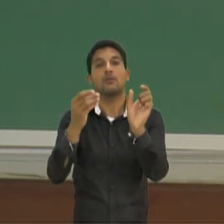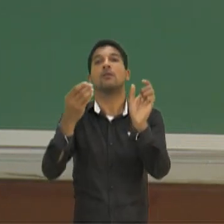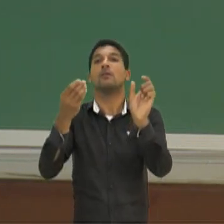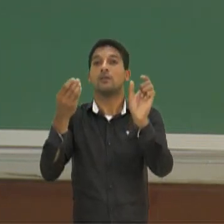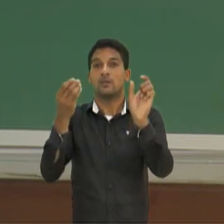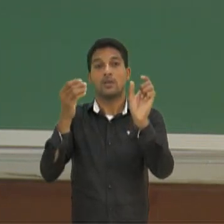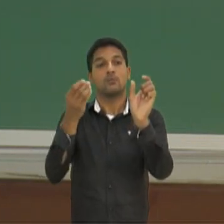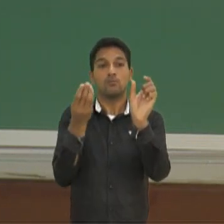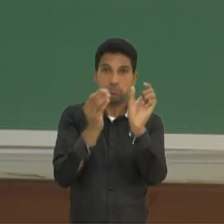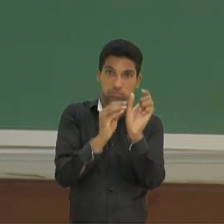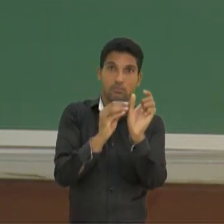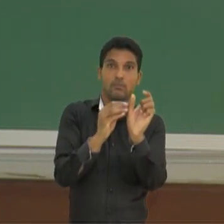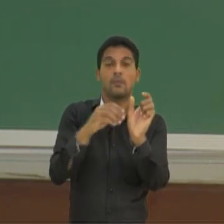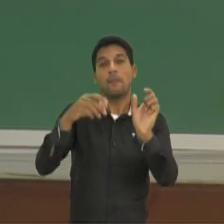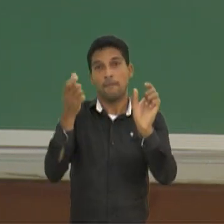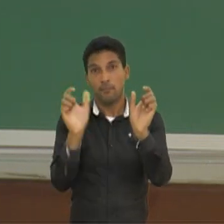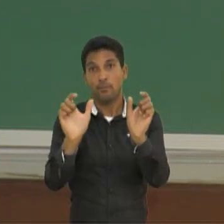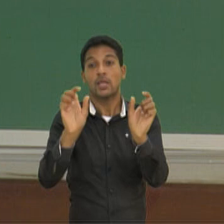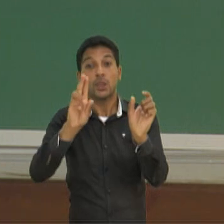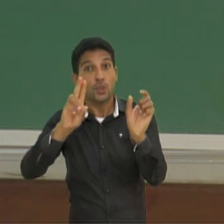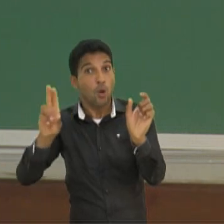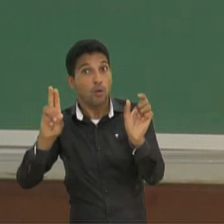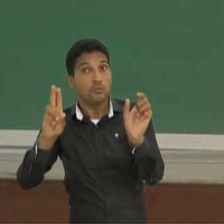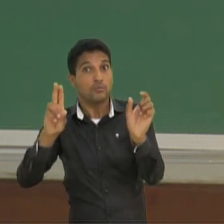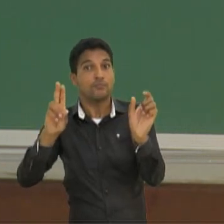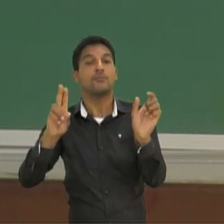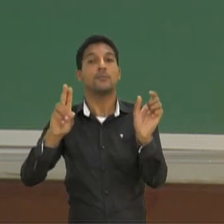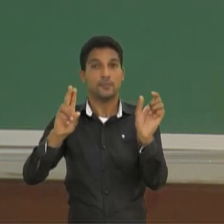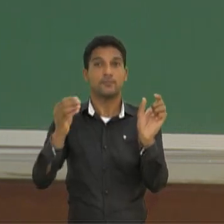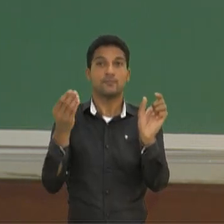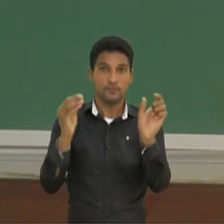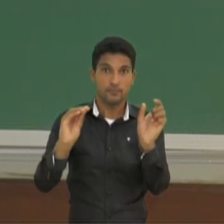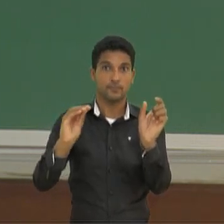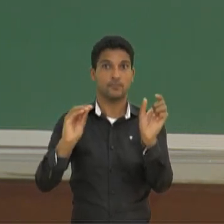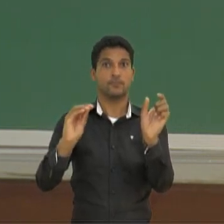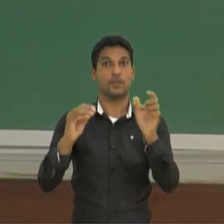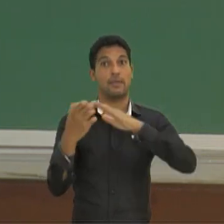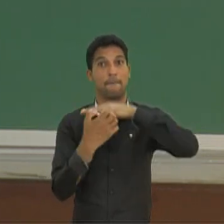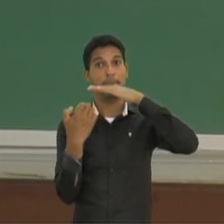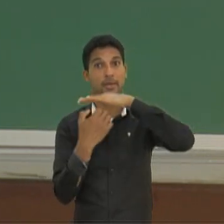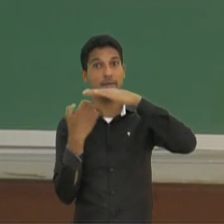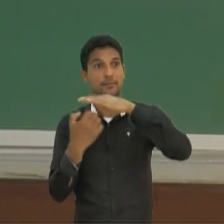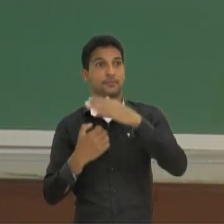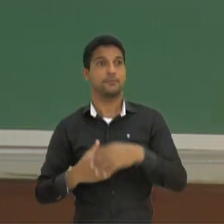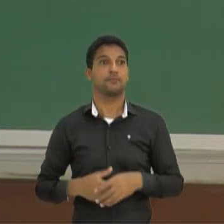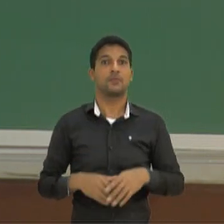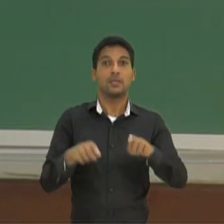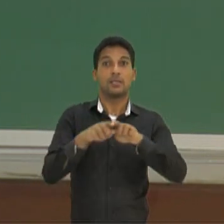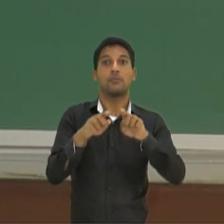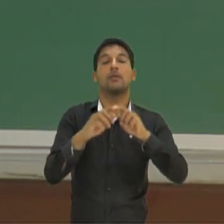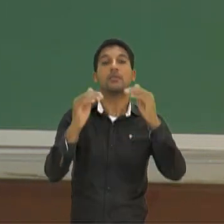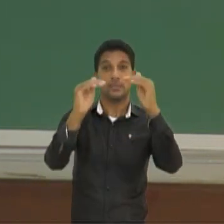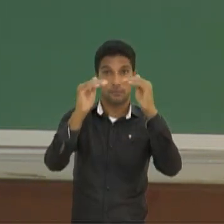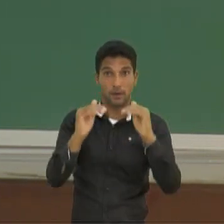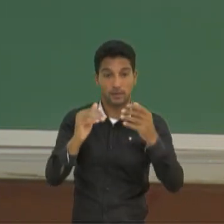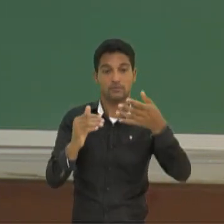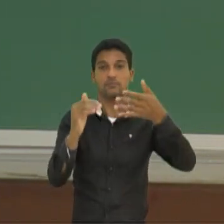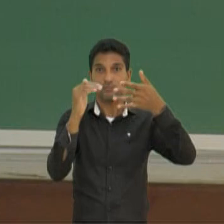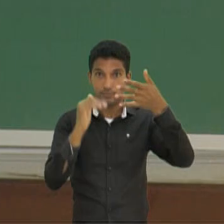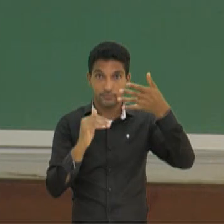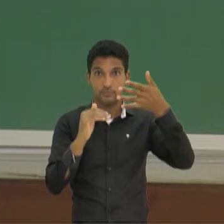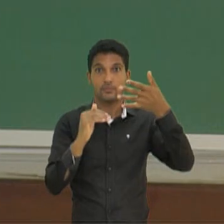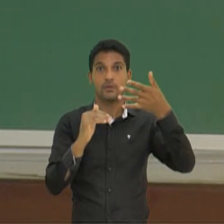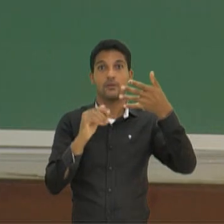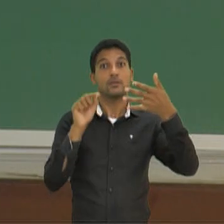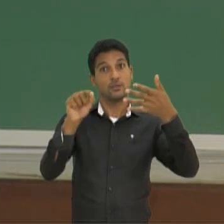aí fazerem esse vocativo. E embaixo vocês vão fazer uma simulação, né? Coloca lá o nome de vocês, o CPF e o que, que aconteceu.